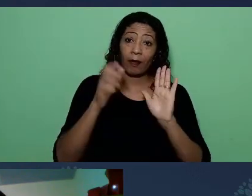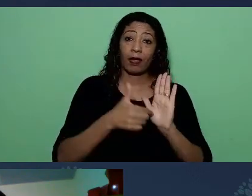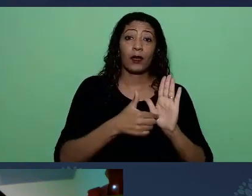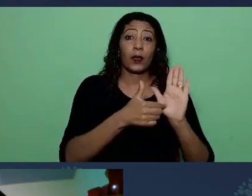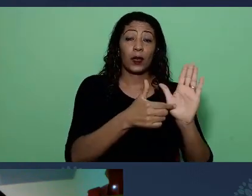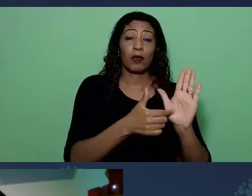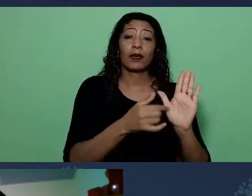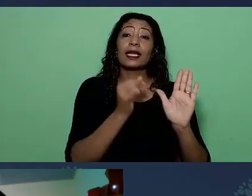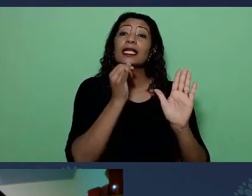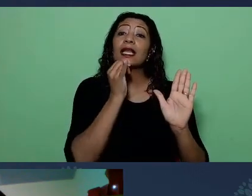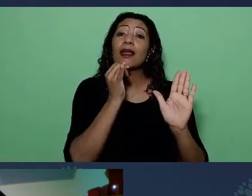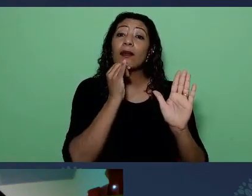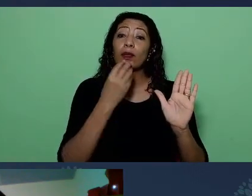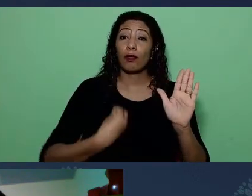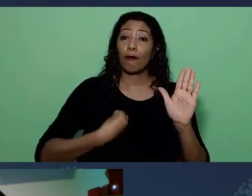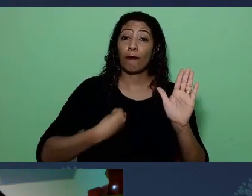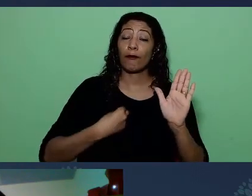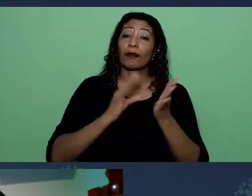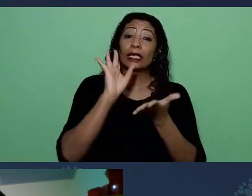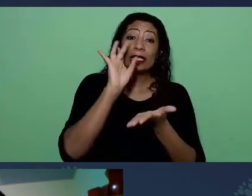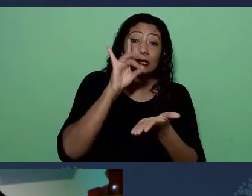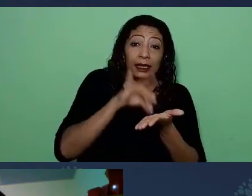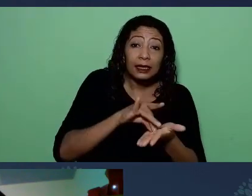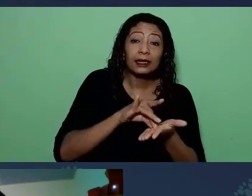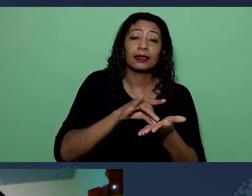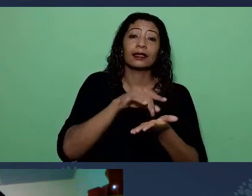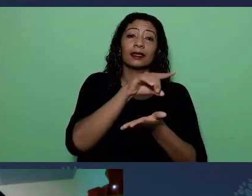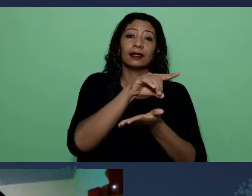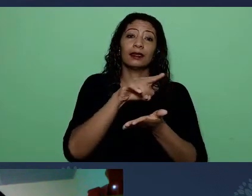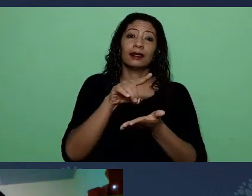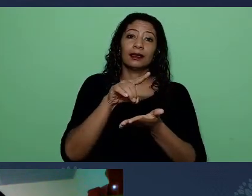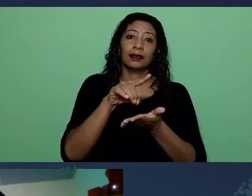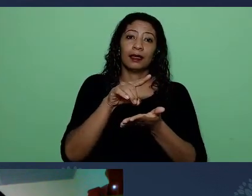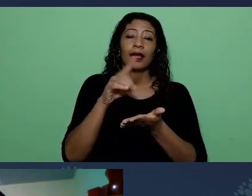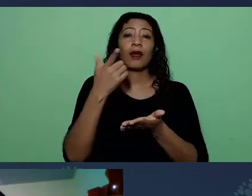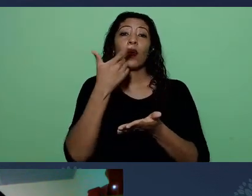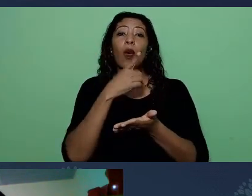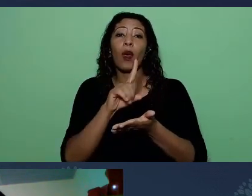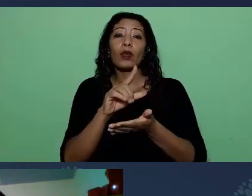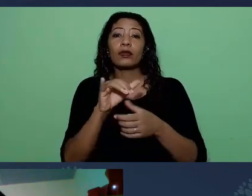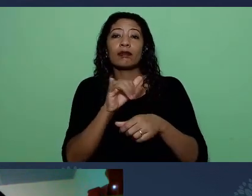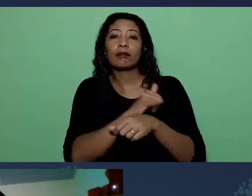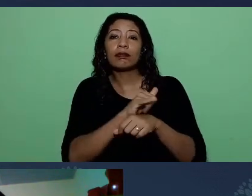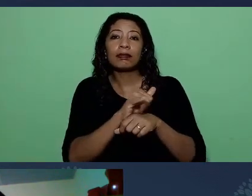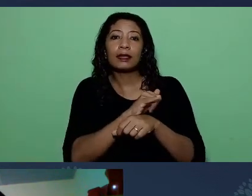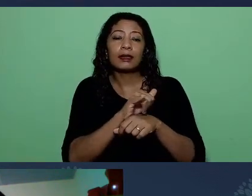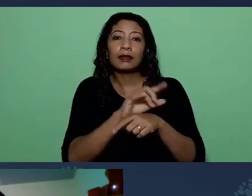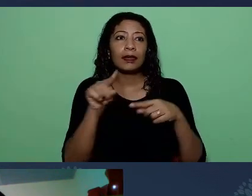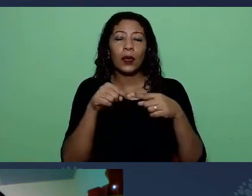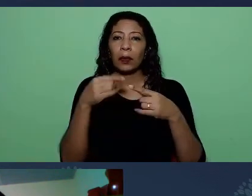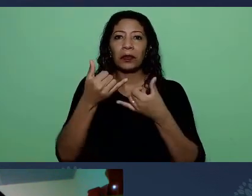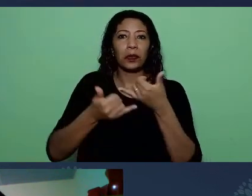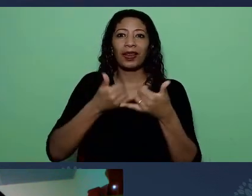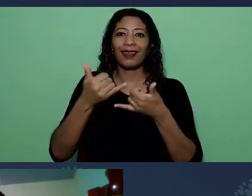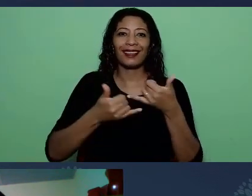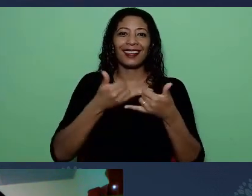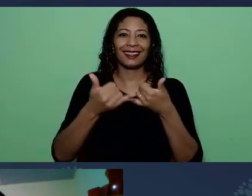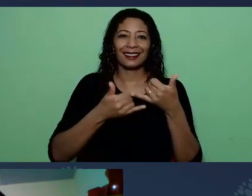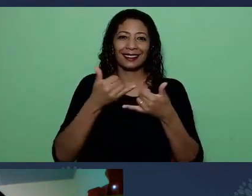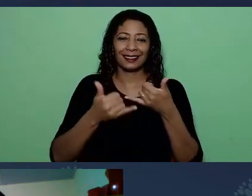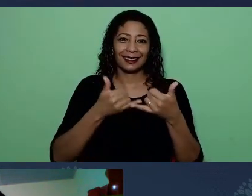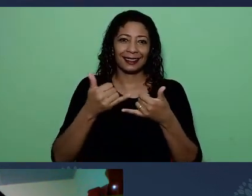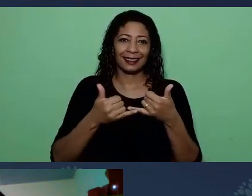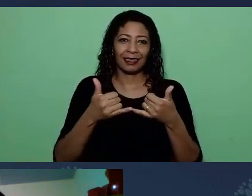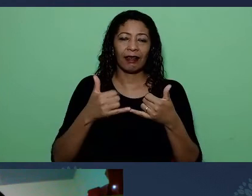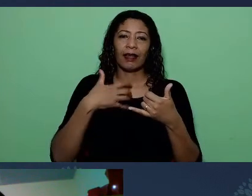de vida real de cliente meu que a técnica inalatória passou um momento lúdico para a criança. Ela, em nenhum momento, teve